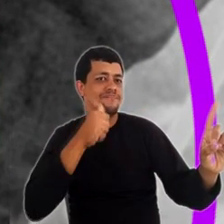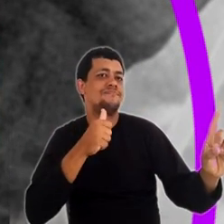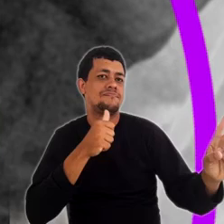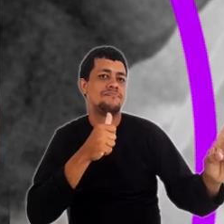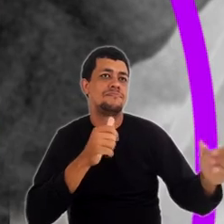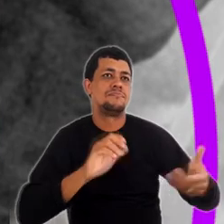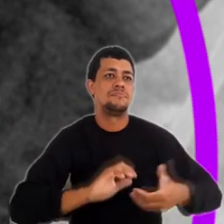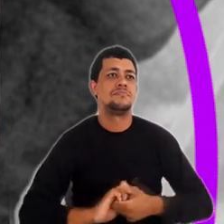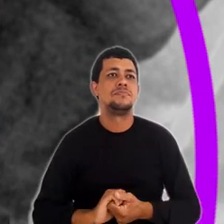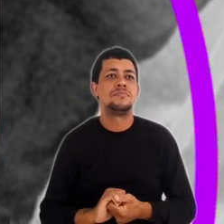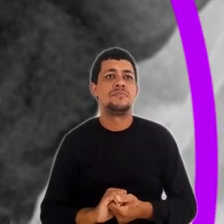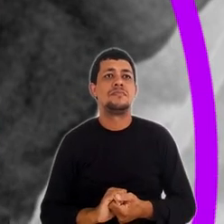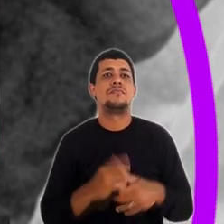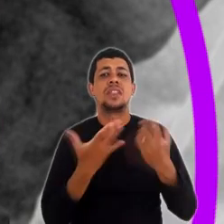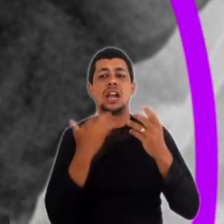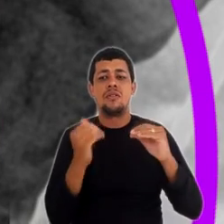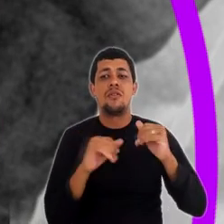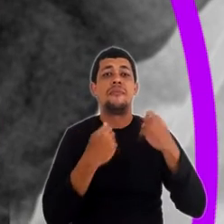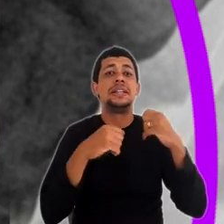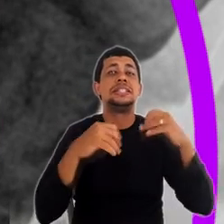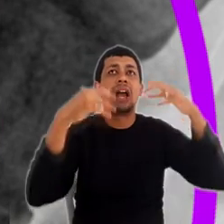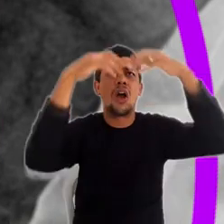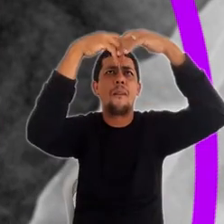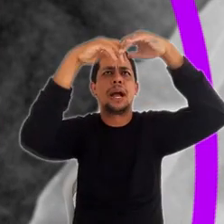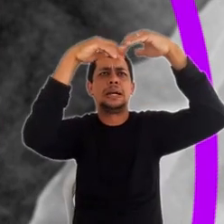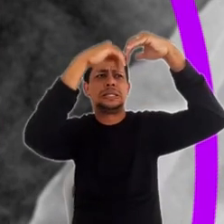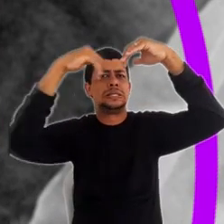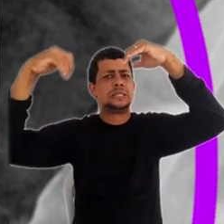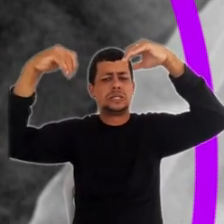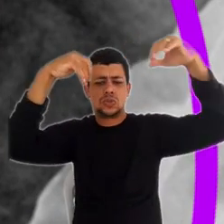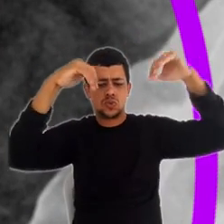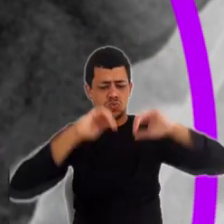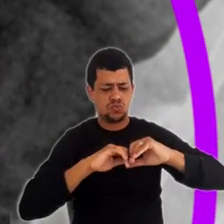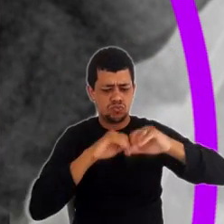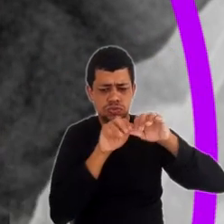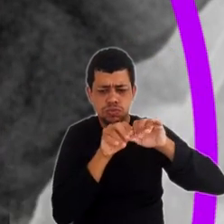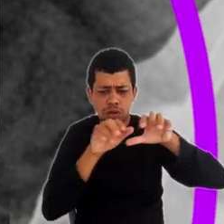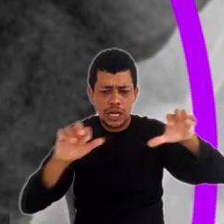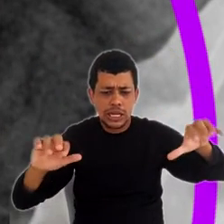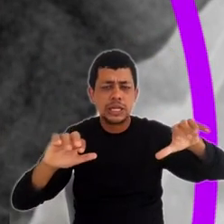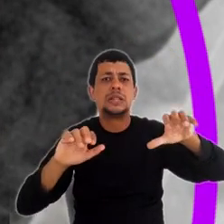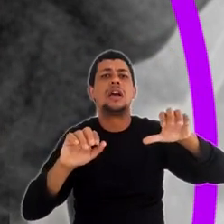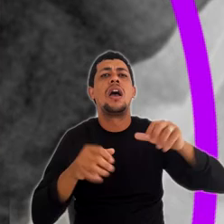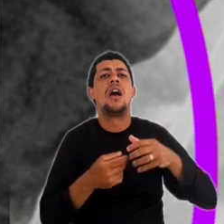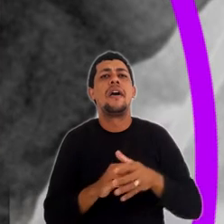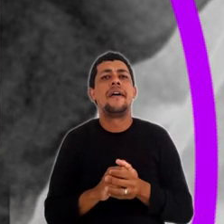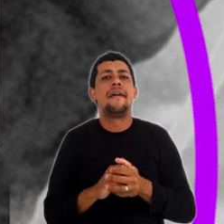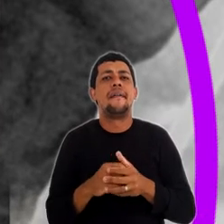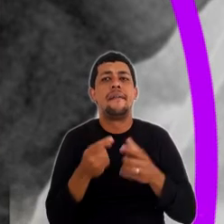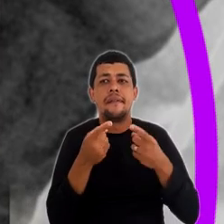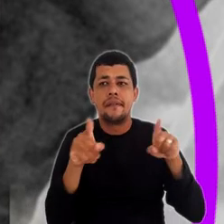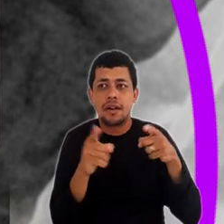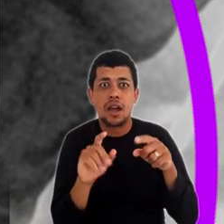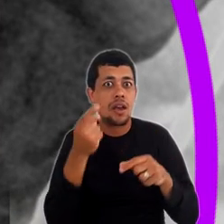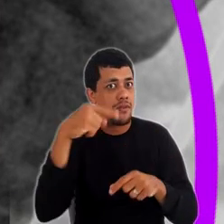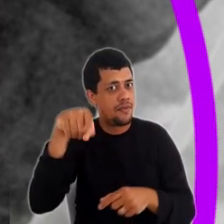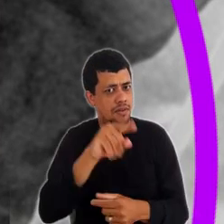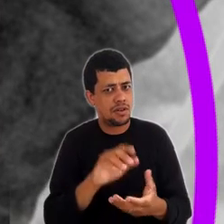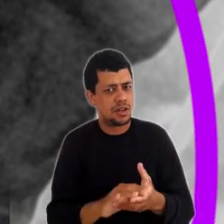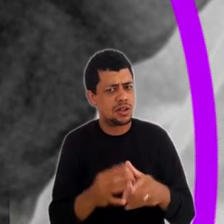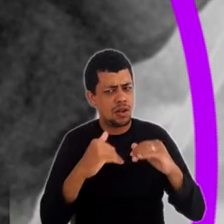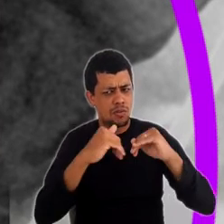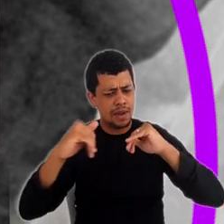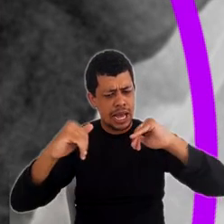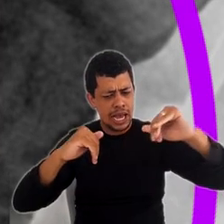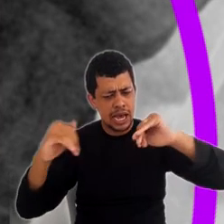são pontos que vocês conseguiram fragmentar numa música que tem até 5 minutos, vocês fragmentaram